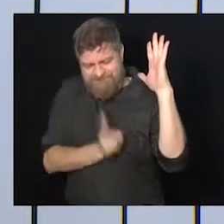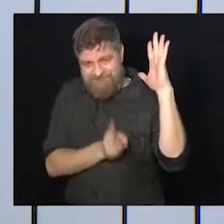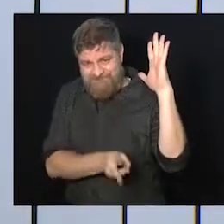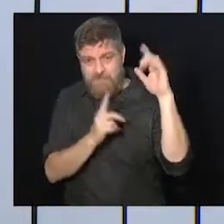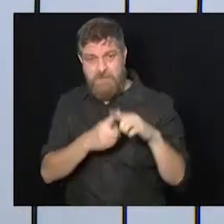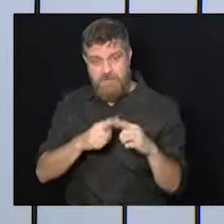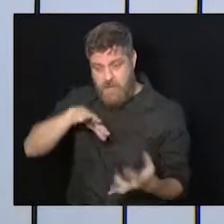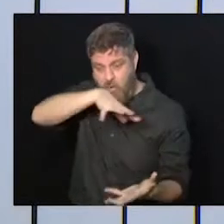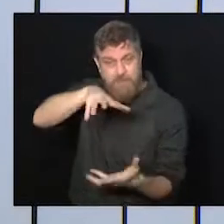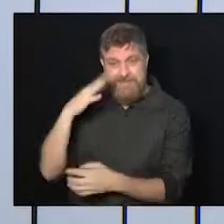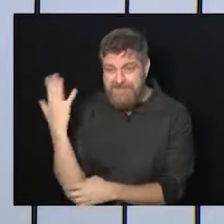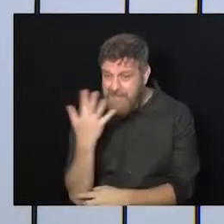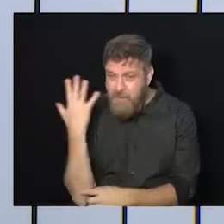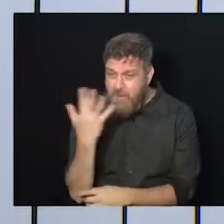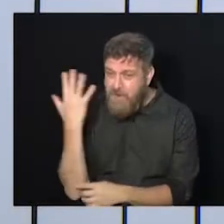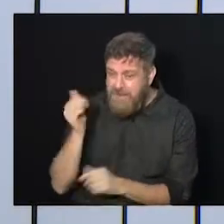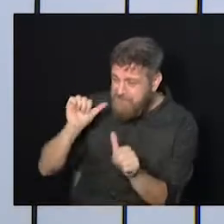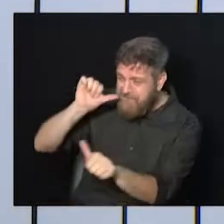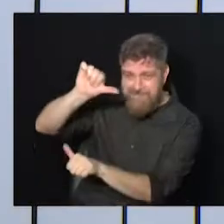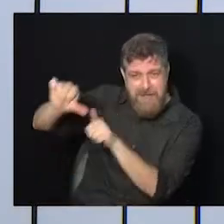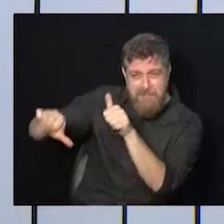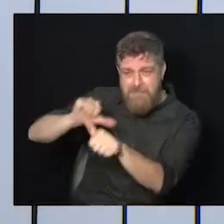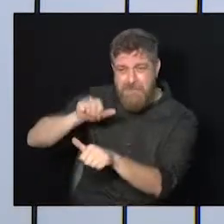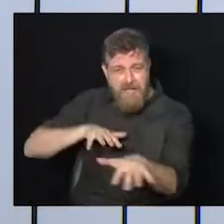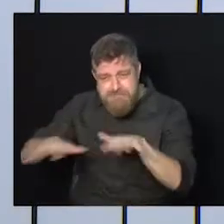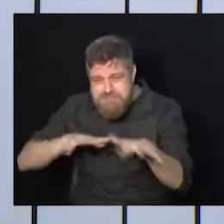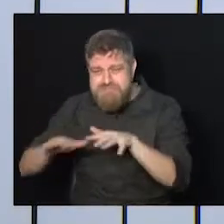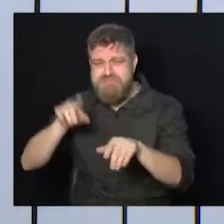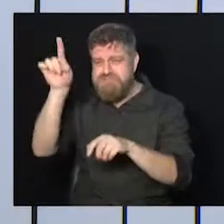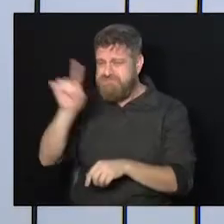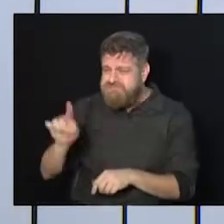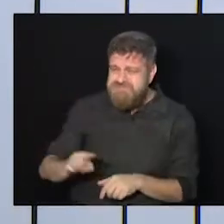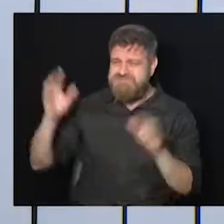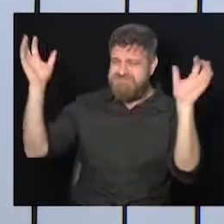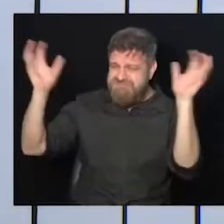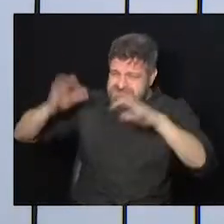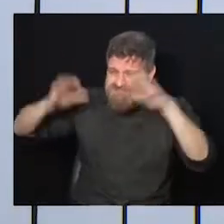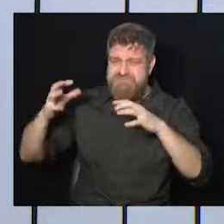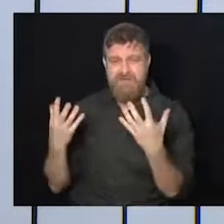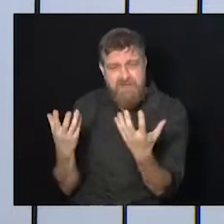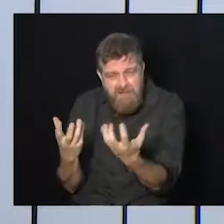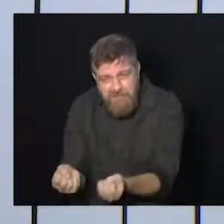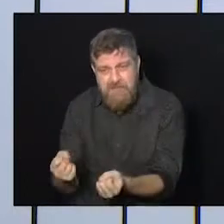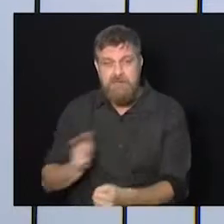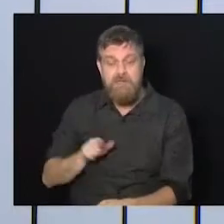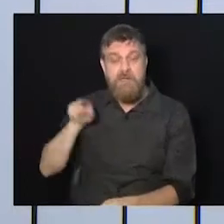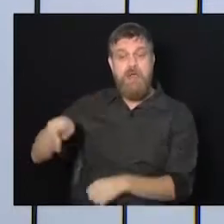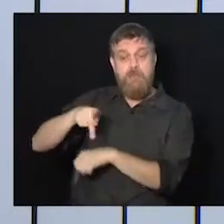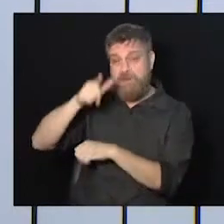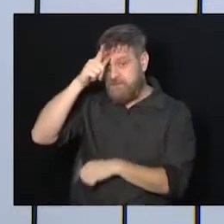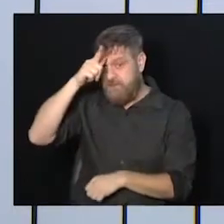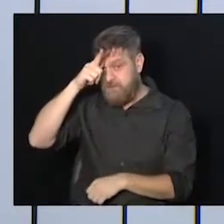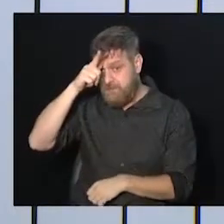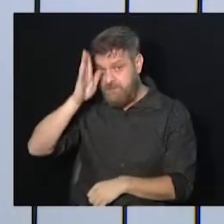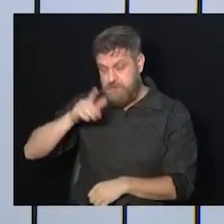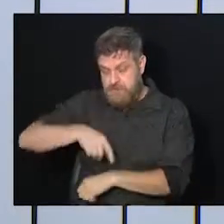mundo inteiro, como o vereador colocou muito bem, né? Então, tem que se pensar, a Alemanha, ela já